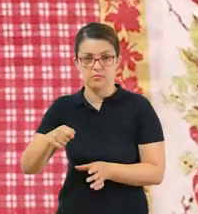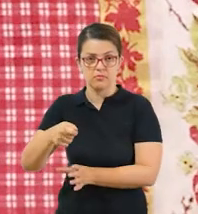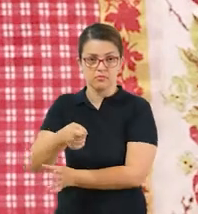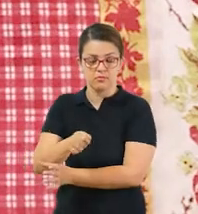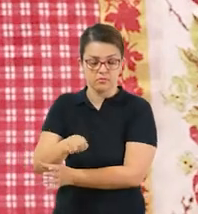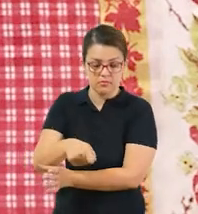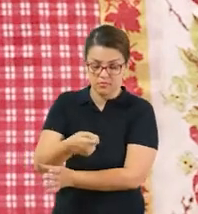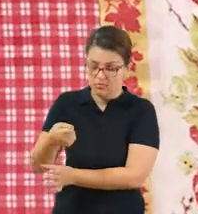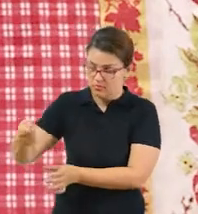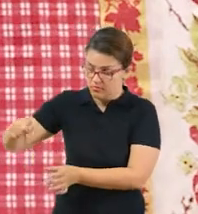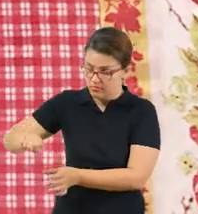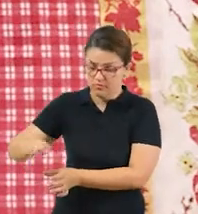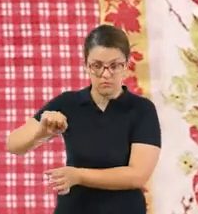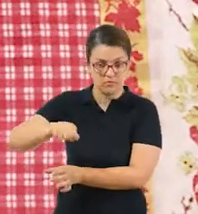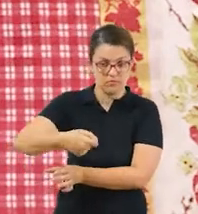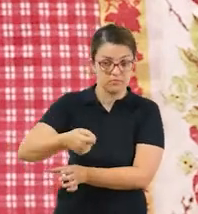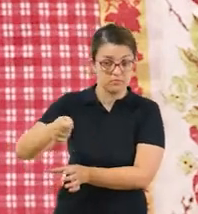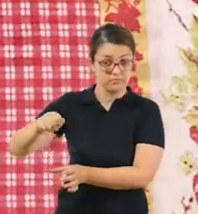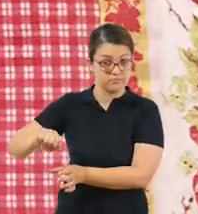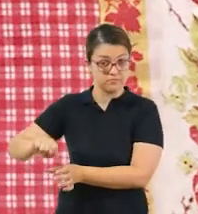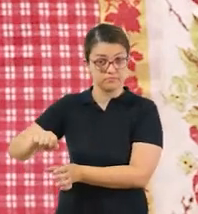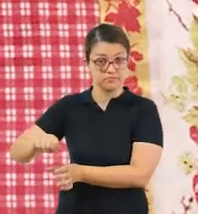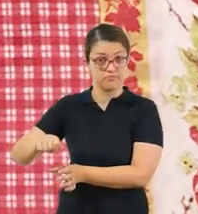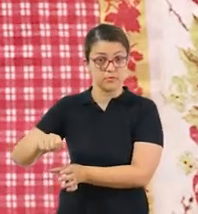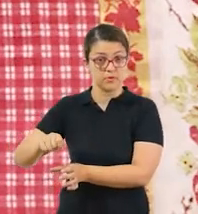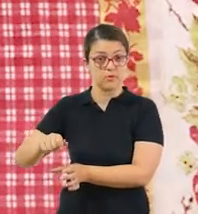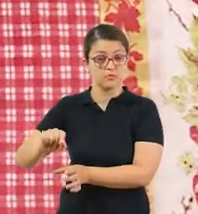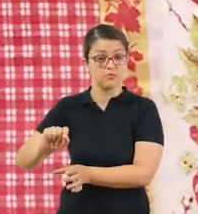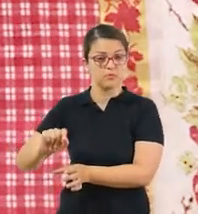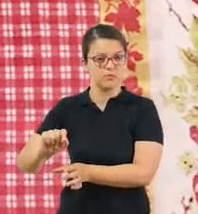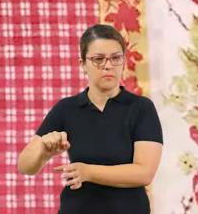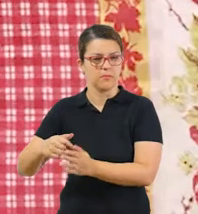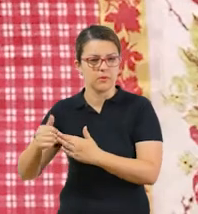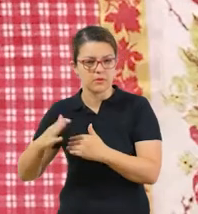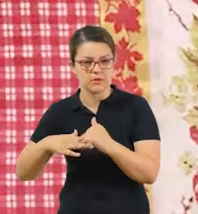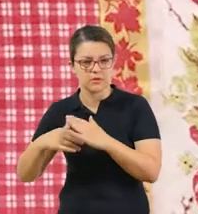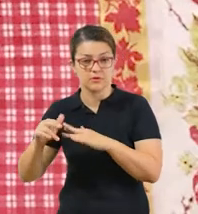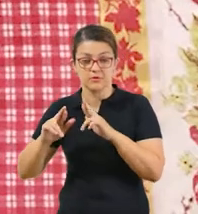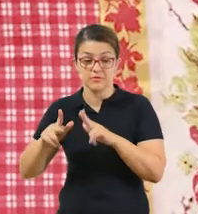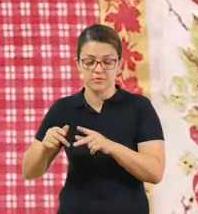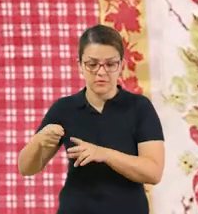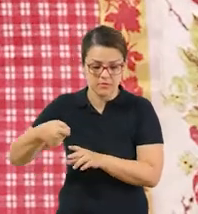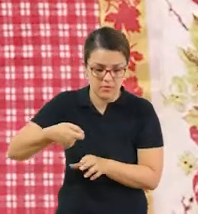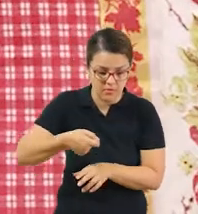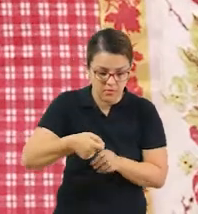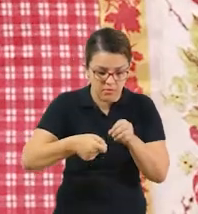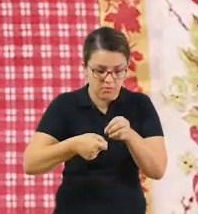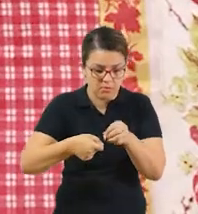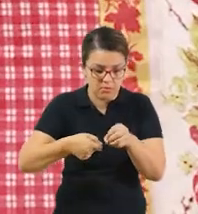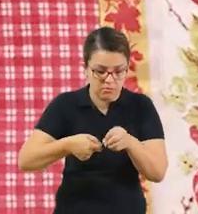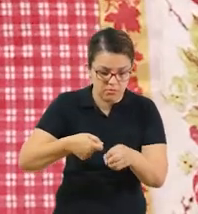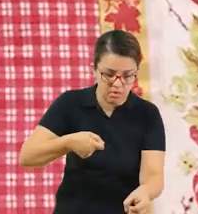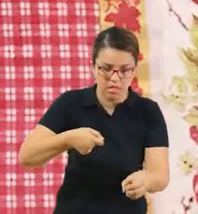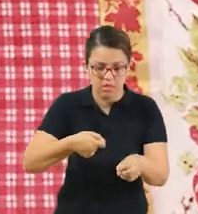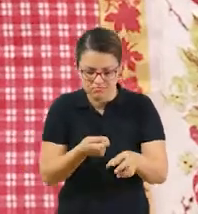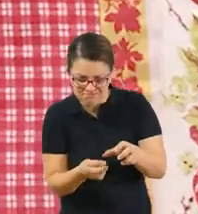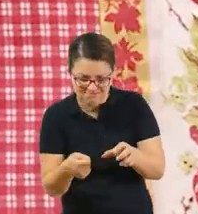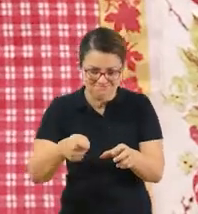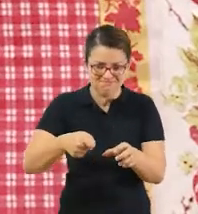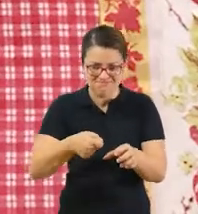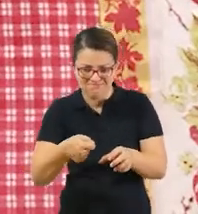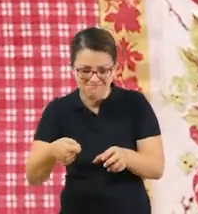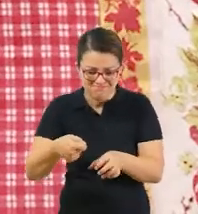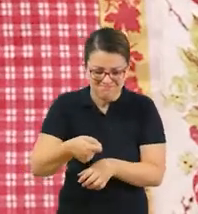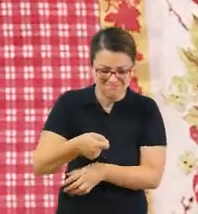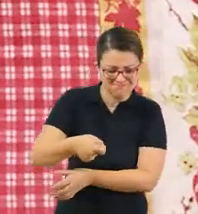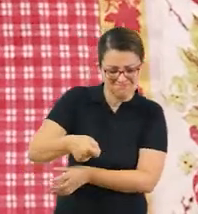esses gelos e ir retirando da bacia. Vai ser um teste para ela, uma habilidade diferente, porque o gelo vai